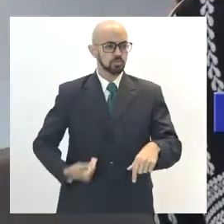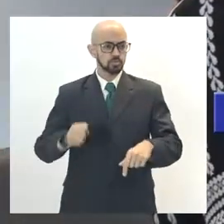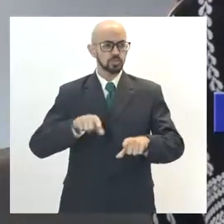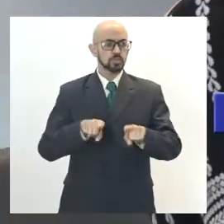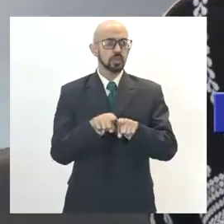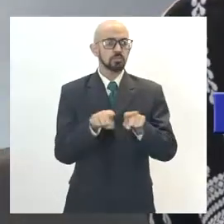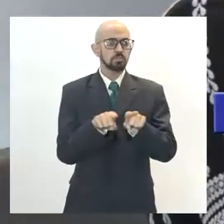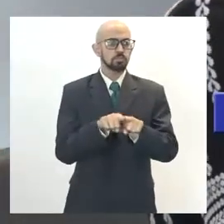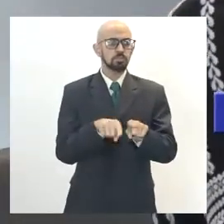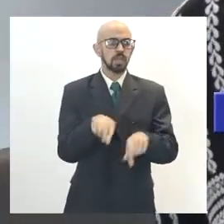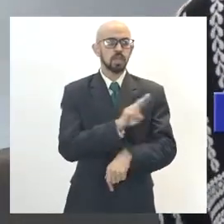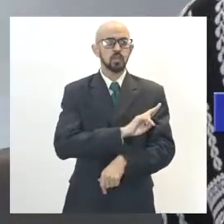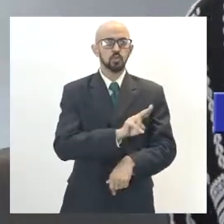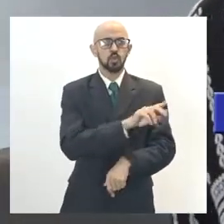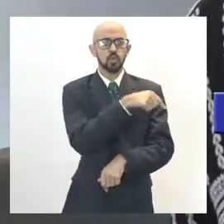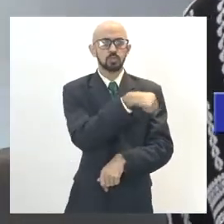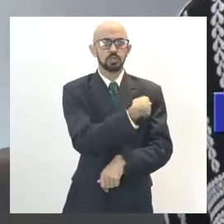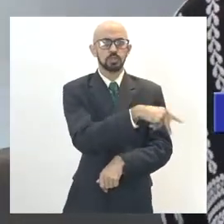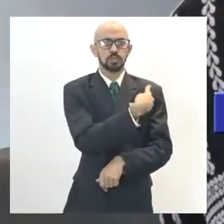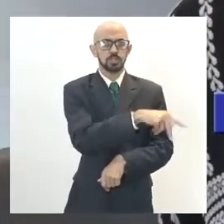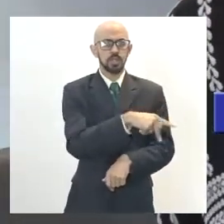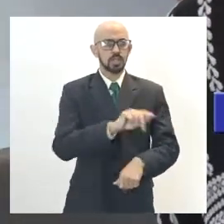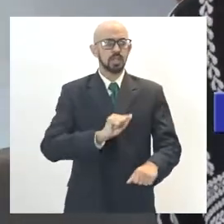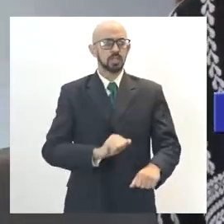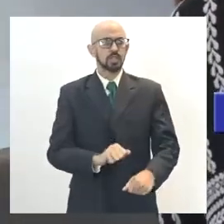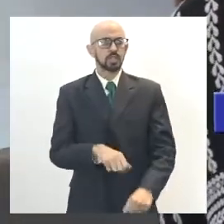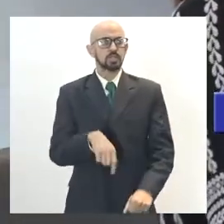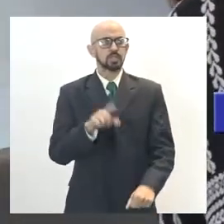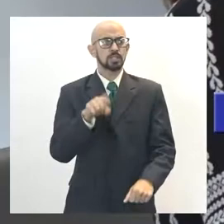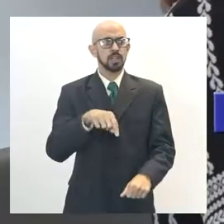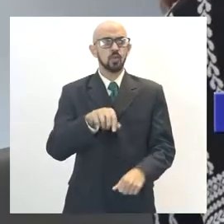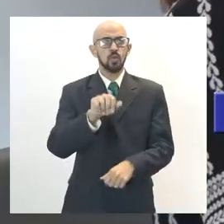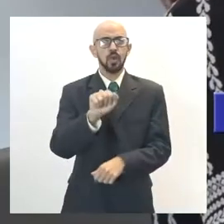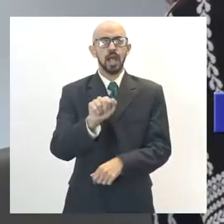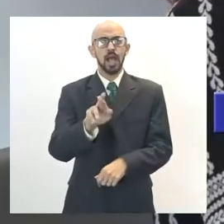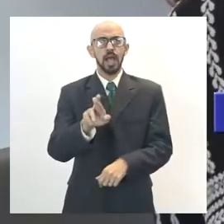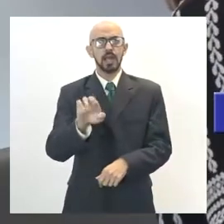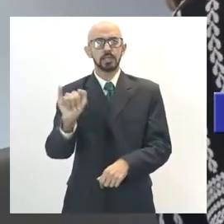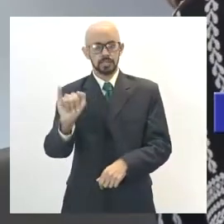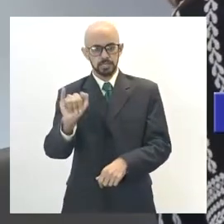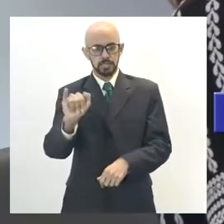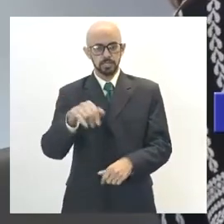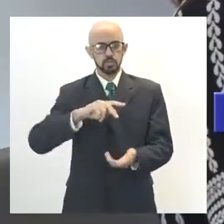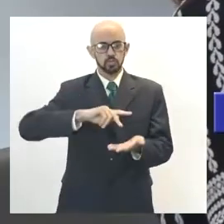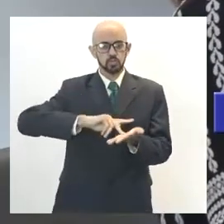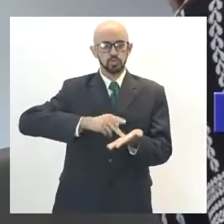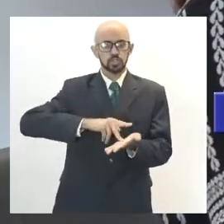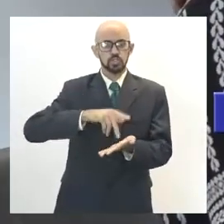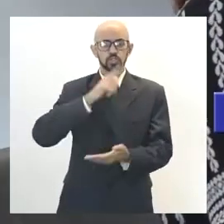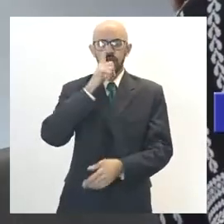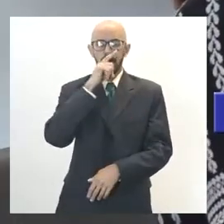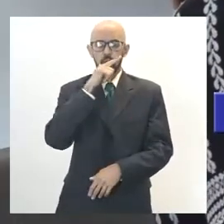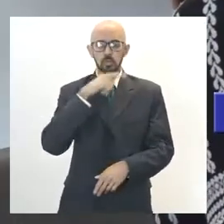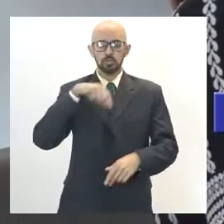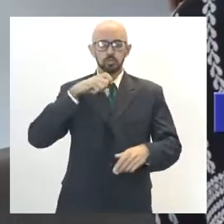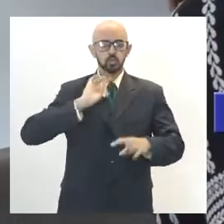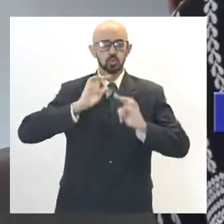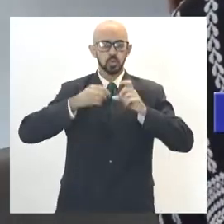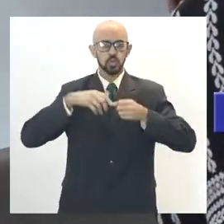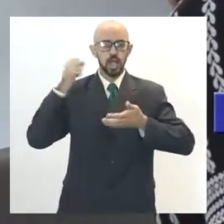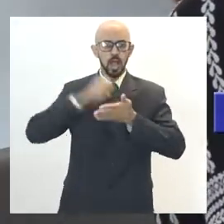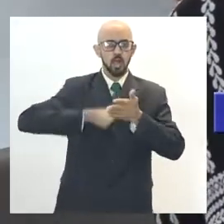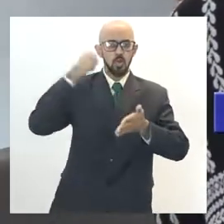dele cumprimentar todos os presentes que eu marido sim de água por toda luta que essa casa travou Na